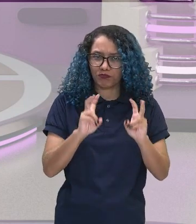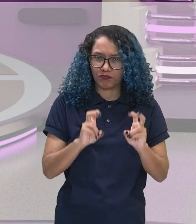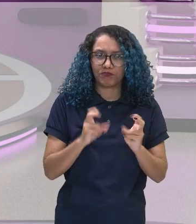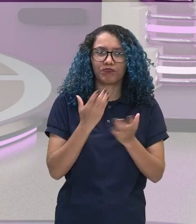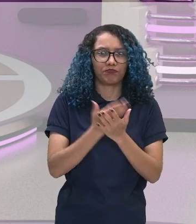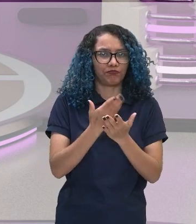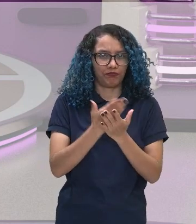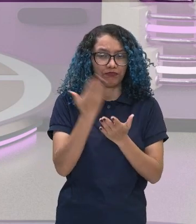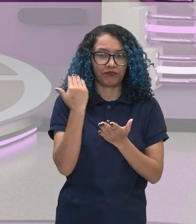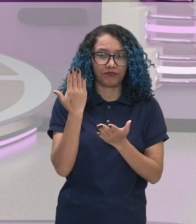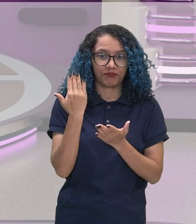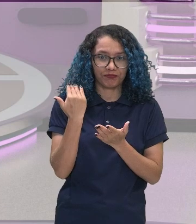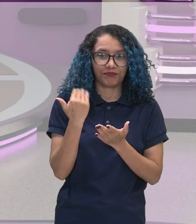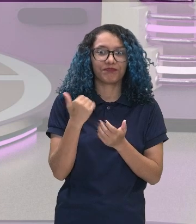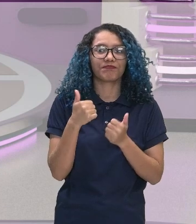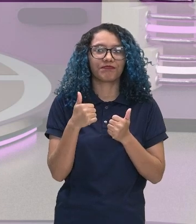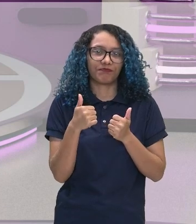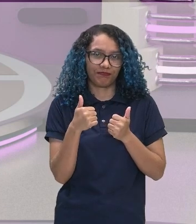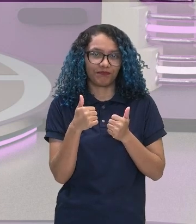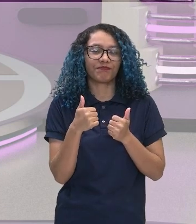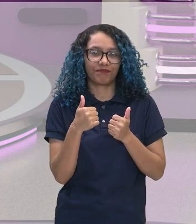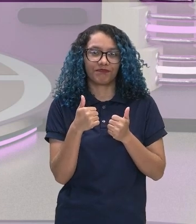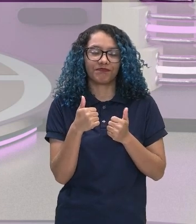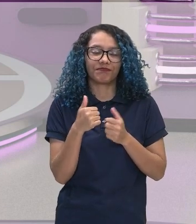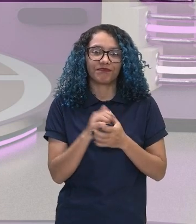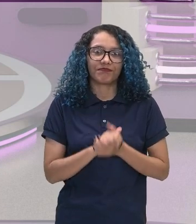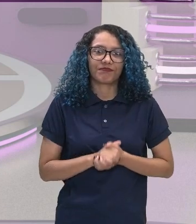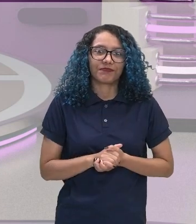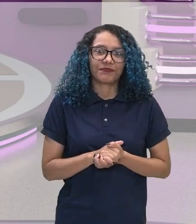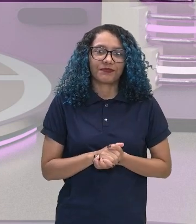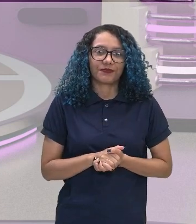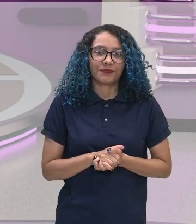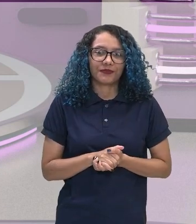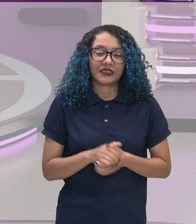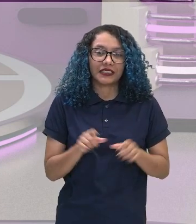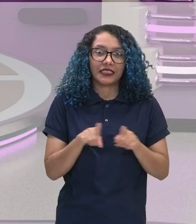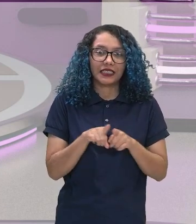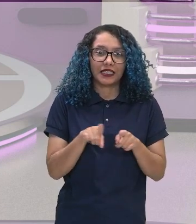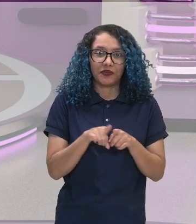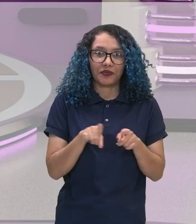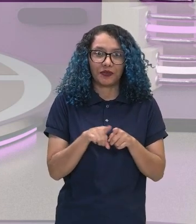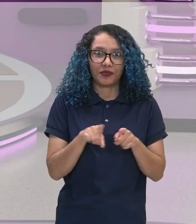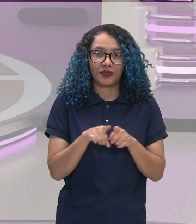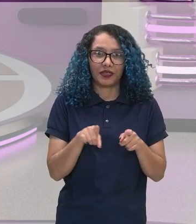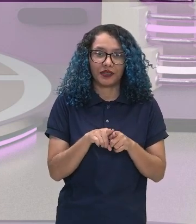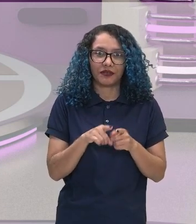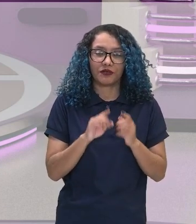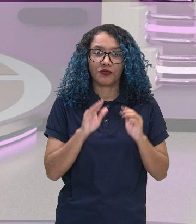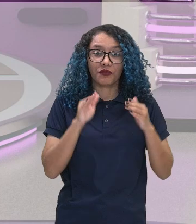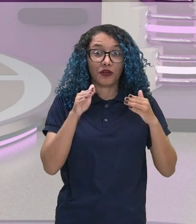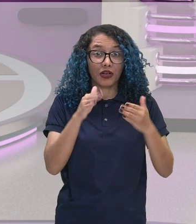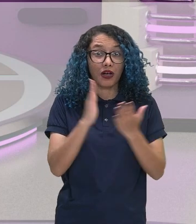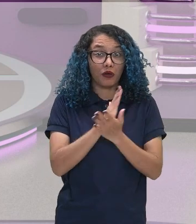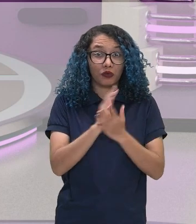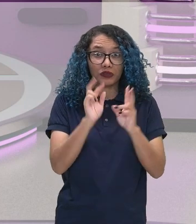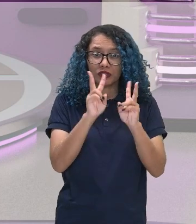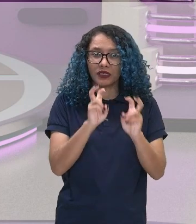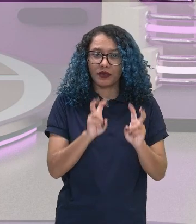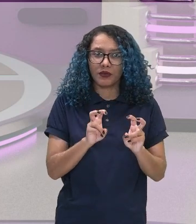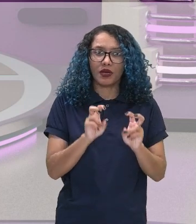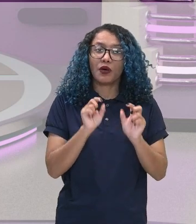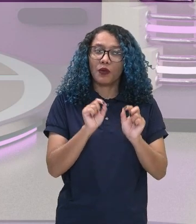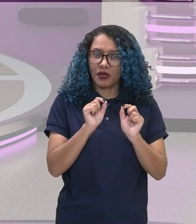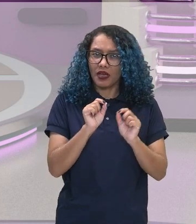abordados durante a nossa unidade, certo? E, claro, o professor vai dar ênfase naqueles tópicos assim que vai